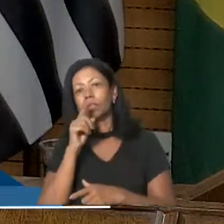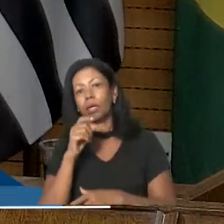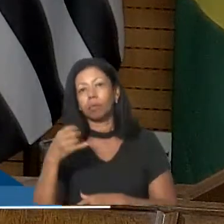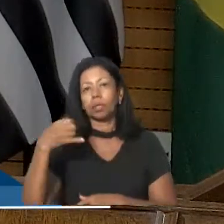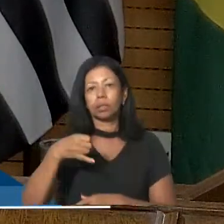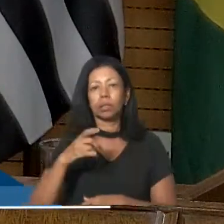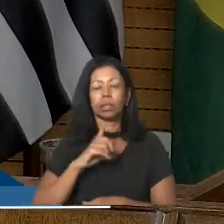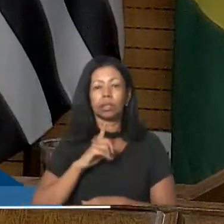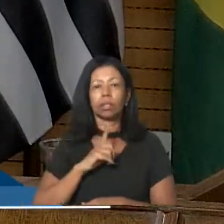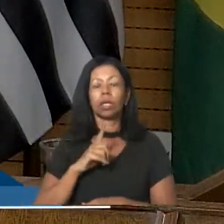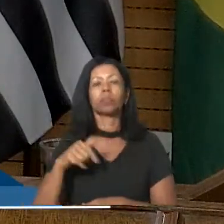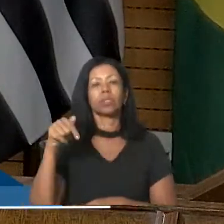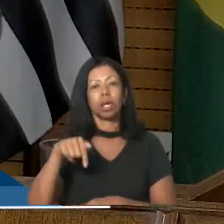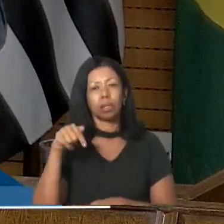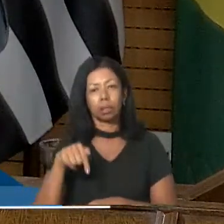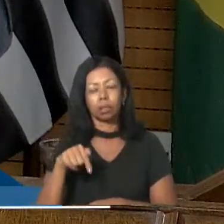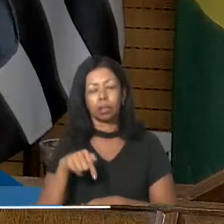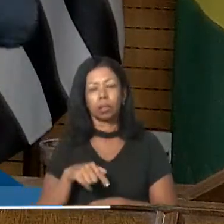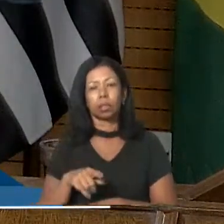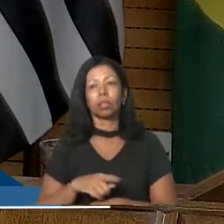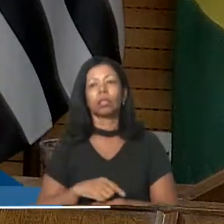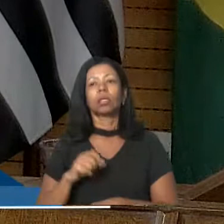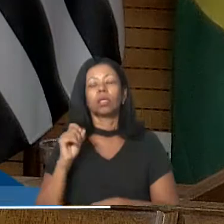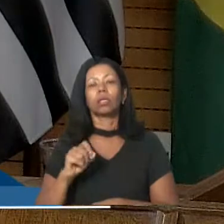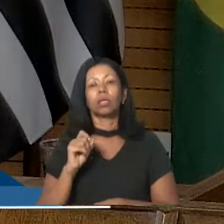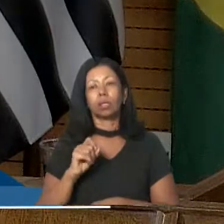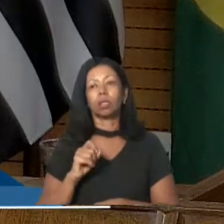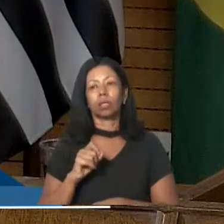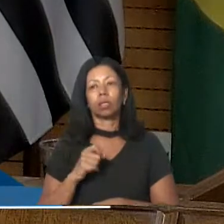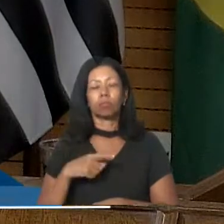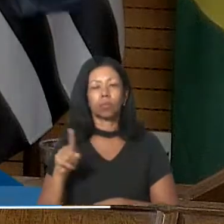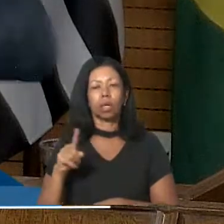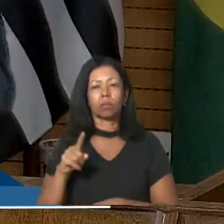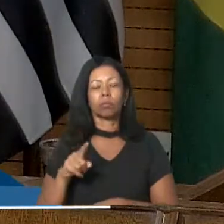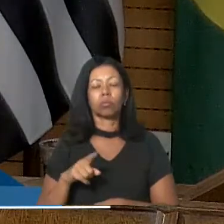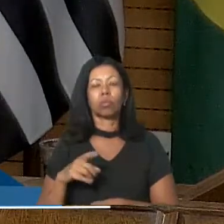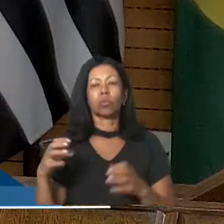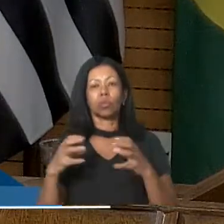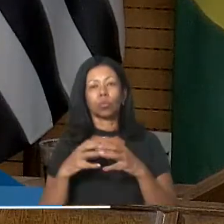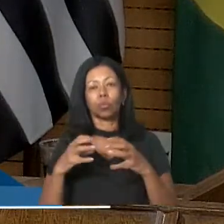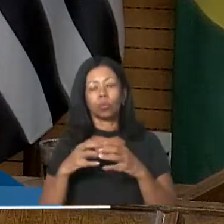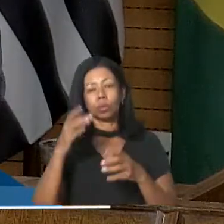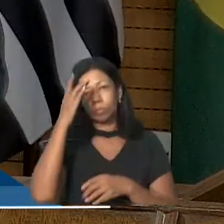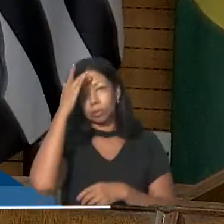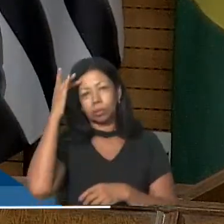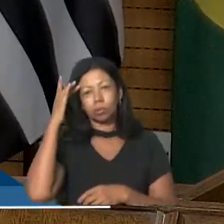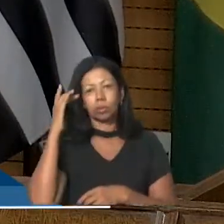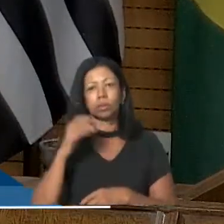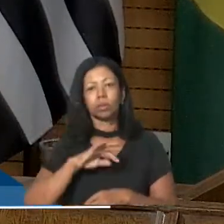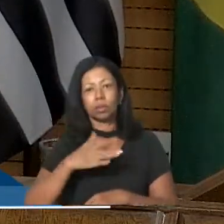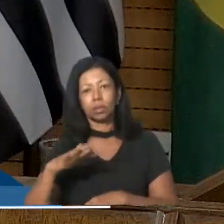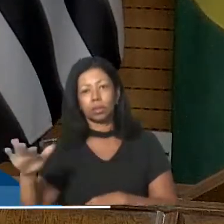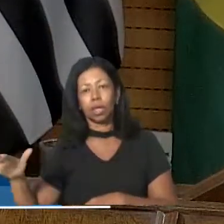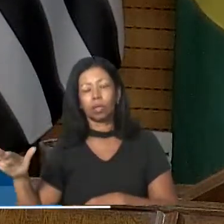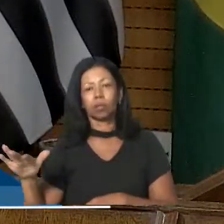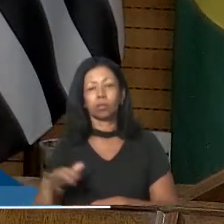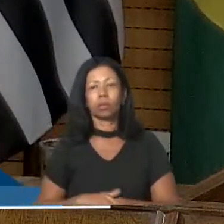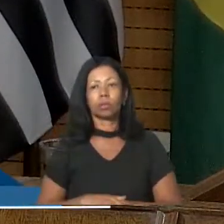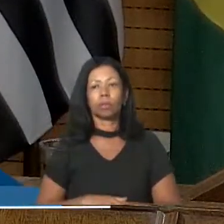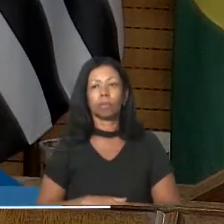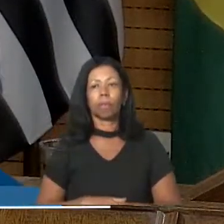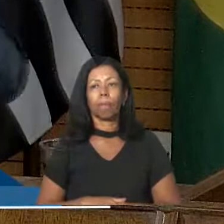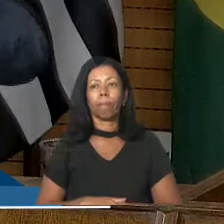nós temos em abundância aqui, que atinge diretamente a classe média, os mais ricos de Santos. E, por outro lado, esses nossos